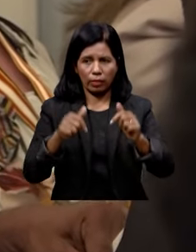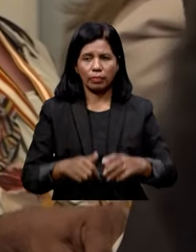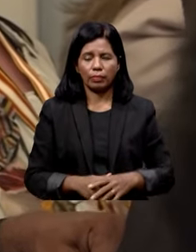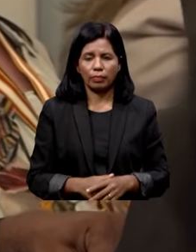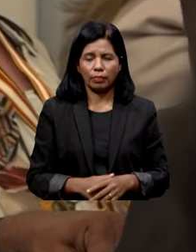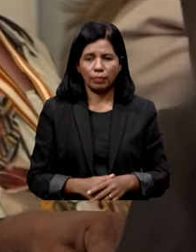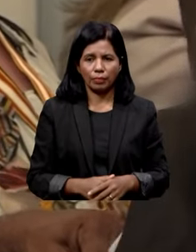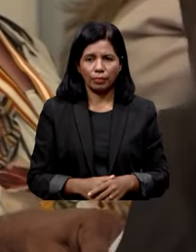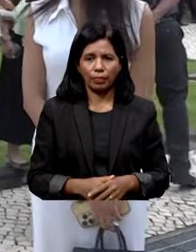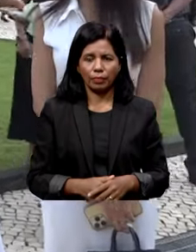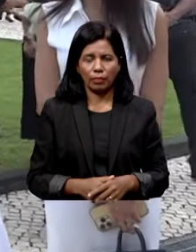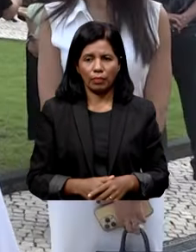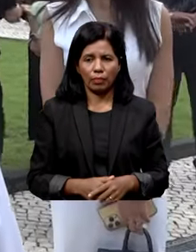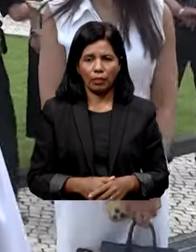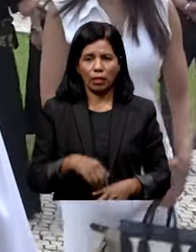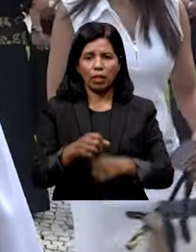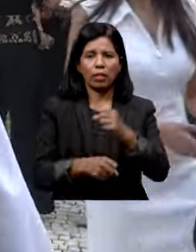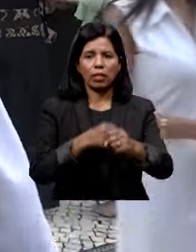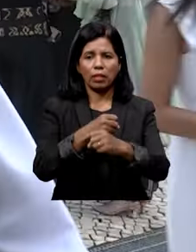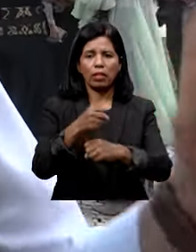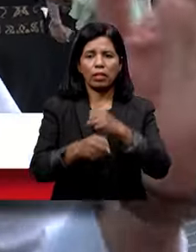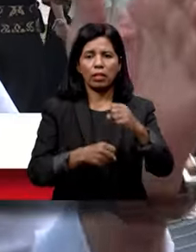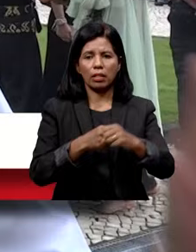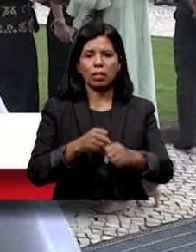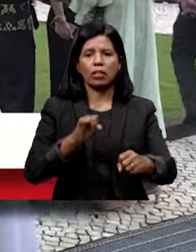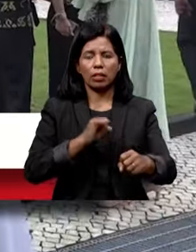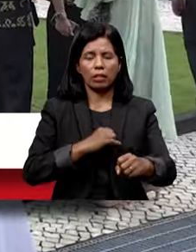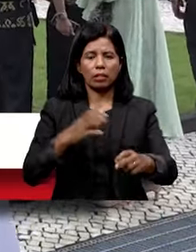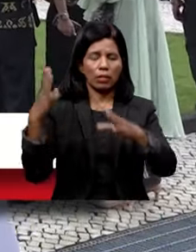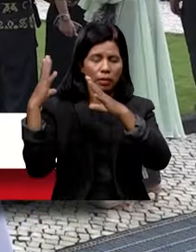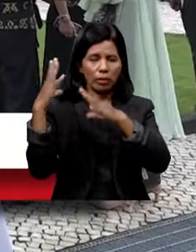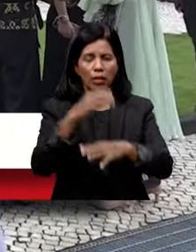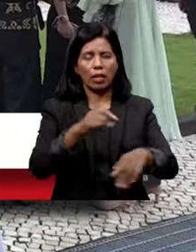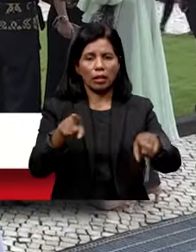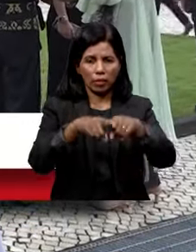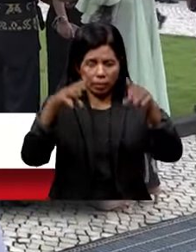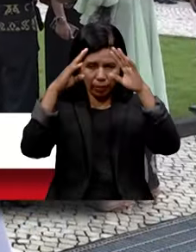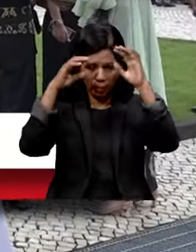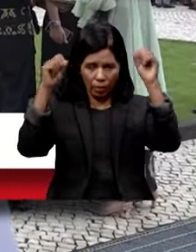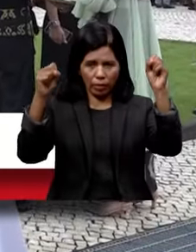Dentino, darão minha presidência desde o lugar da primeira presidência agora.